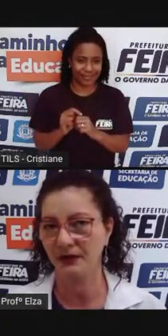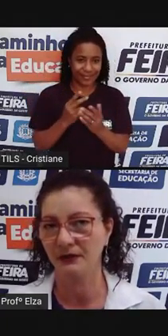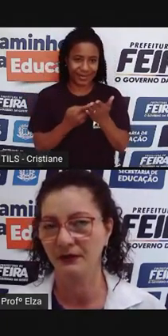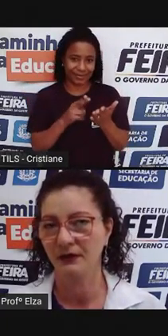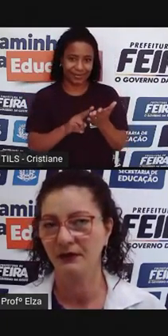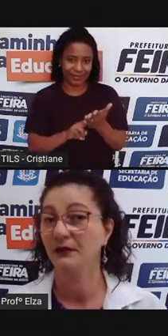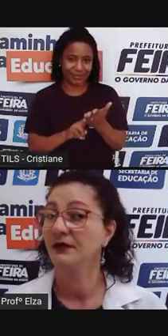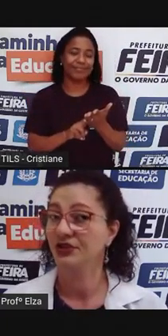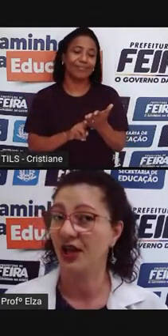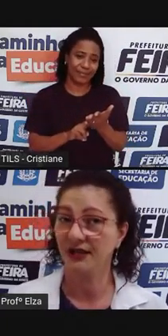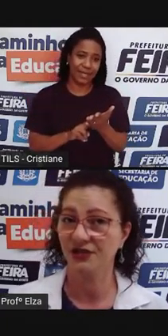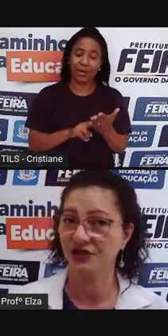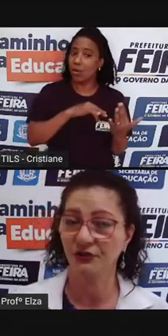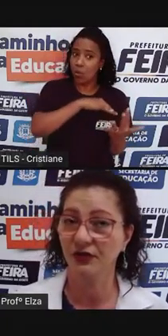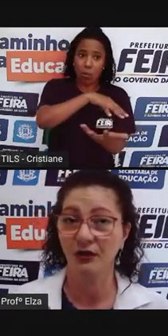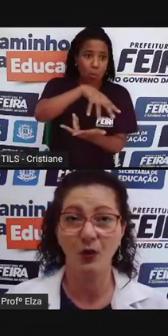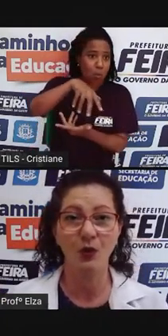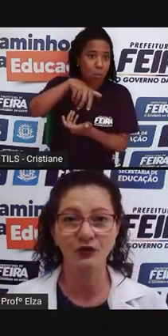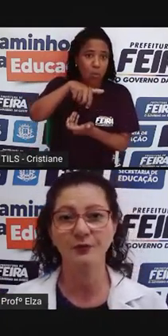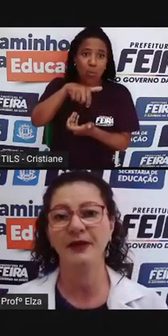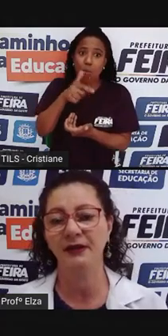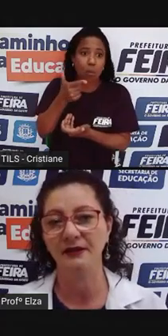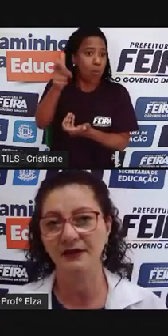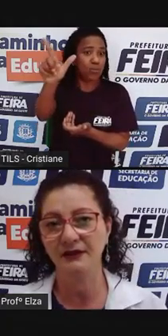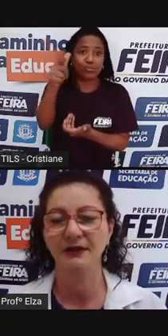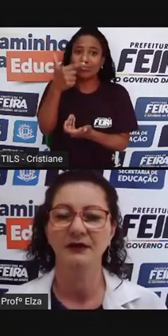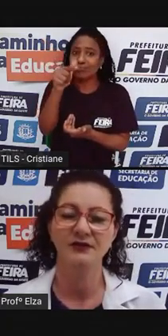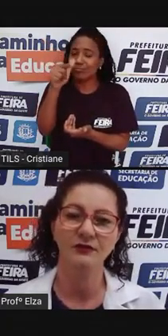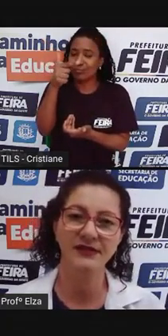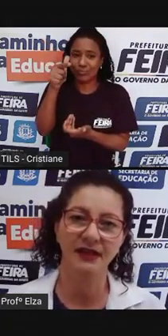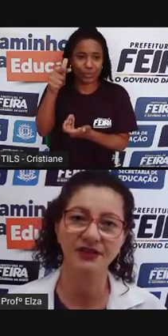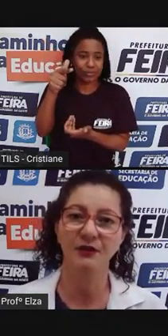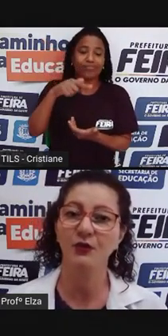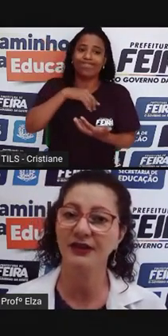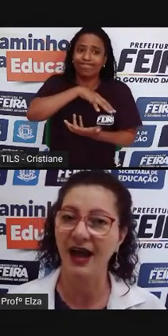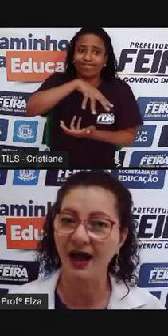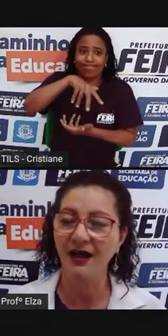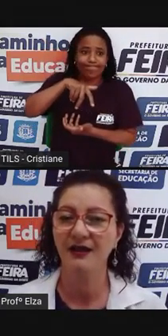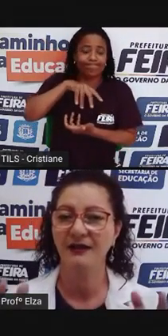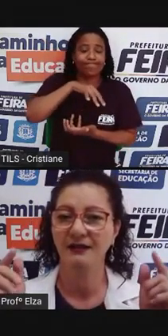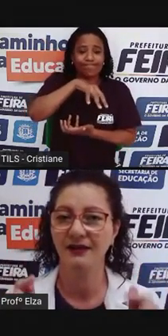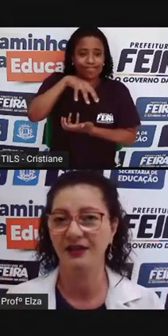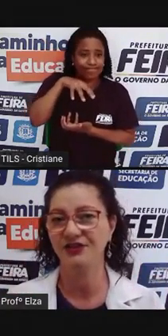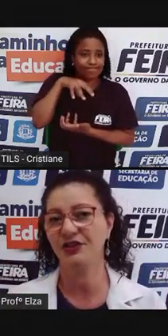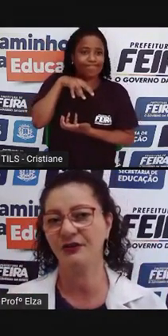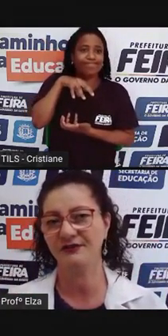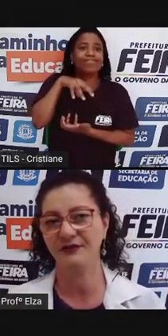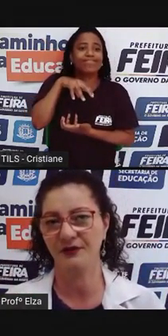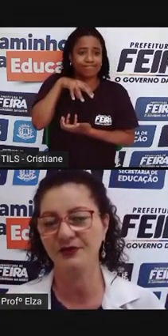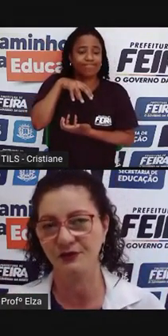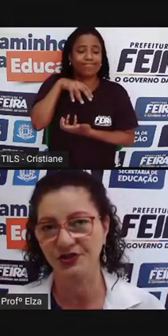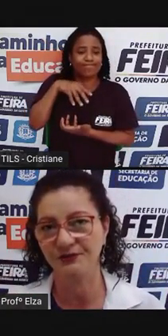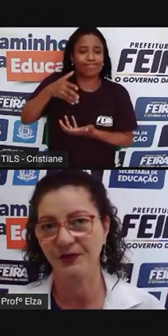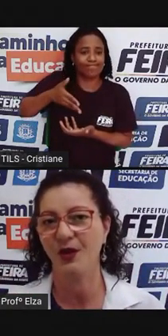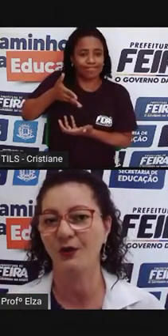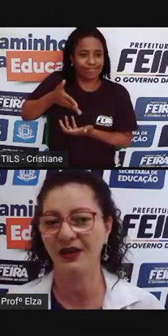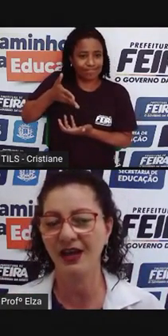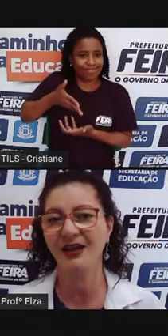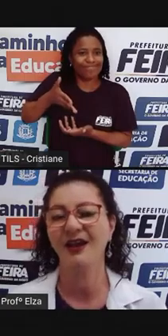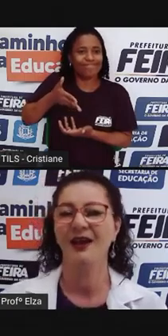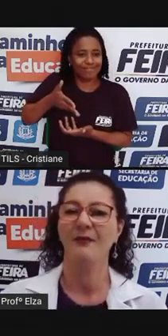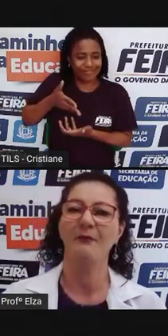B. Já que a gente não tem outro planeta, só nos resta cuidar deste que nós vivemos hoje,